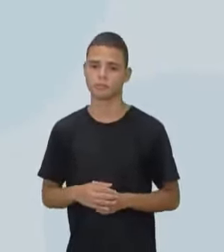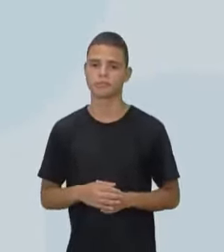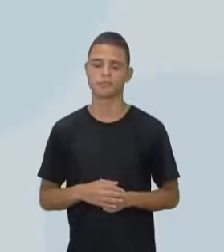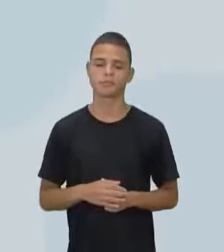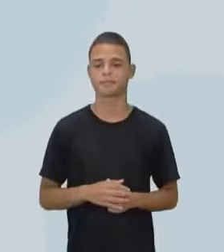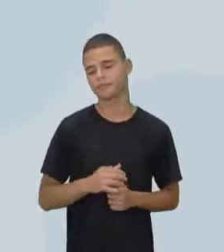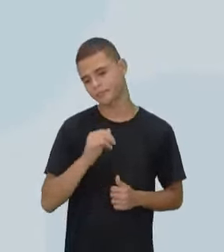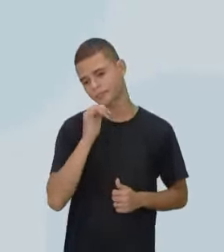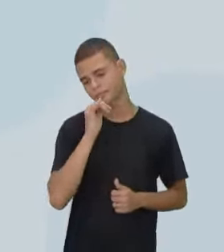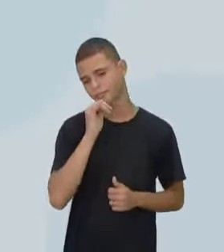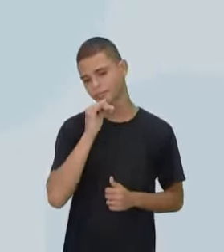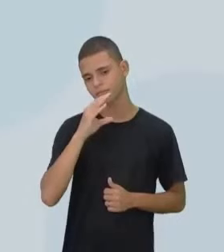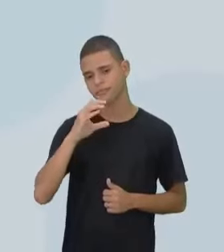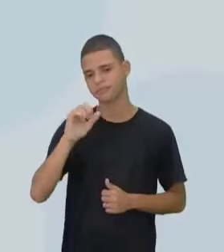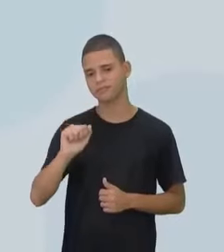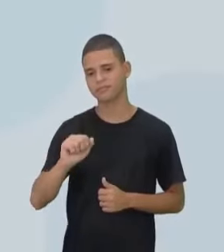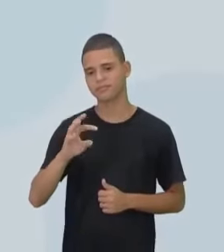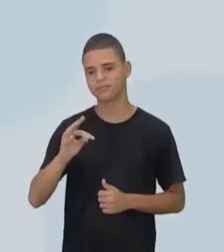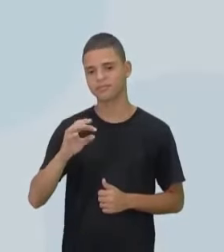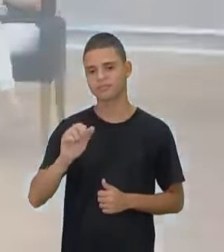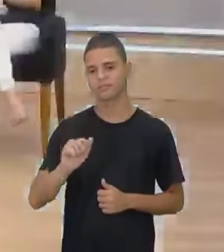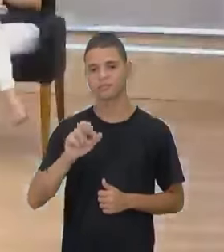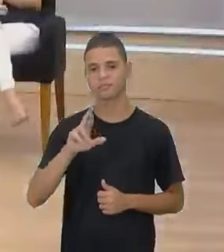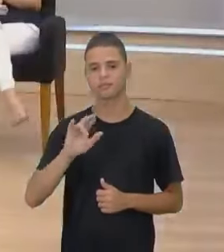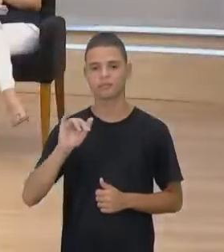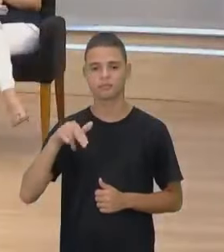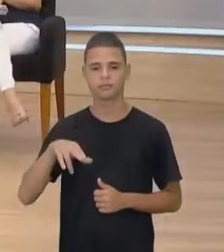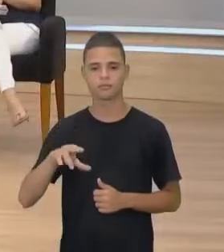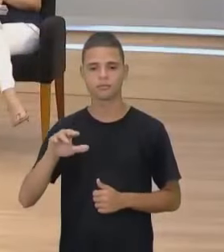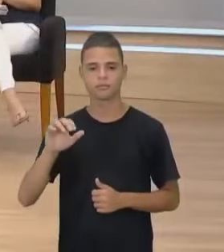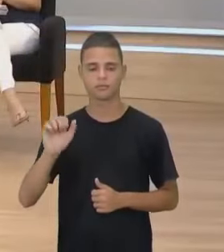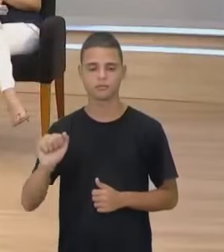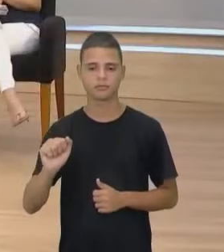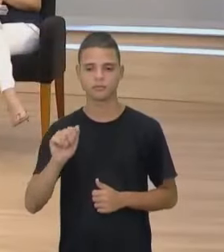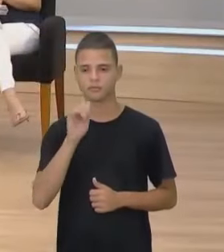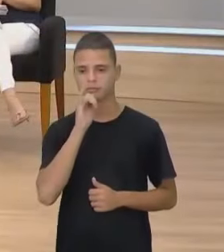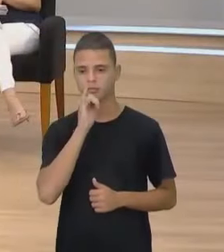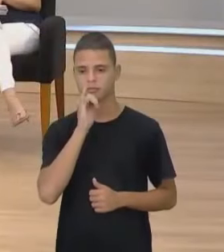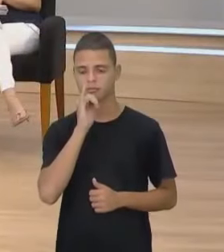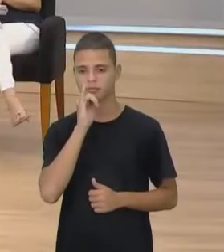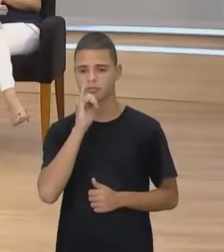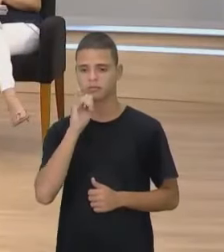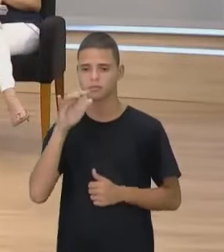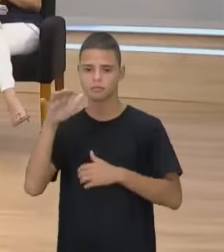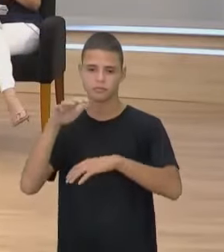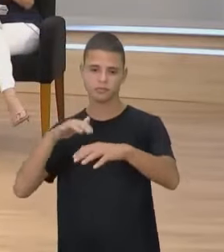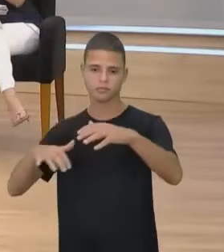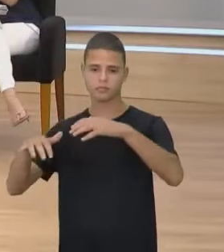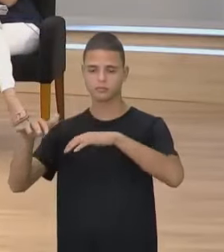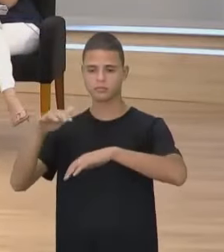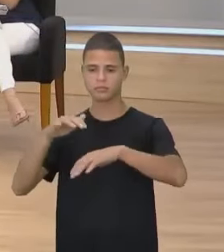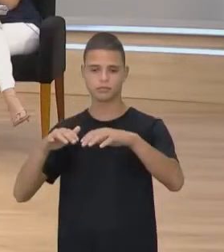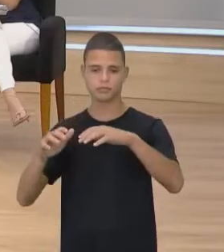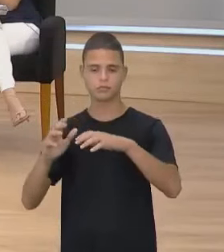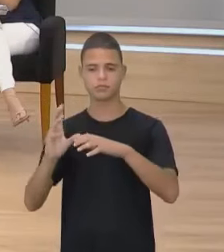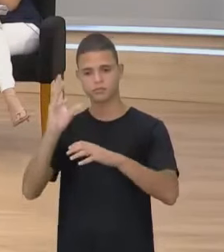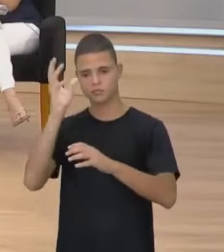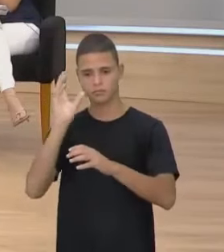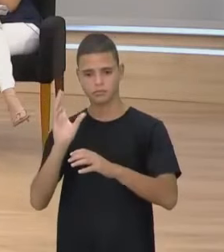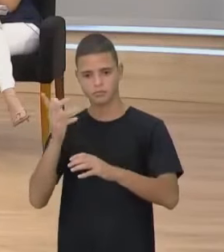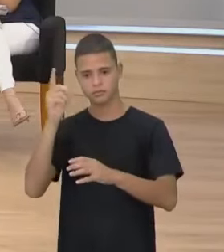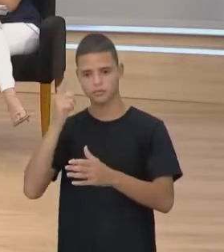ocorrem, por exemplo, esse Catarina, na verdade, os ciclones que ocorrem em Miami, por exemplo, na região do Caribe, que são tão frequentes, não são os